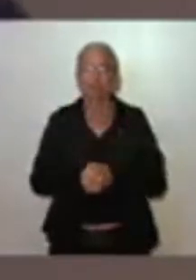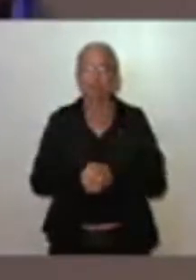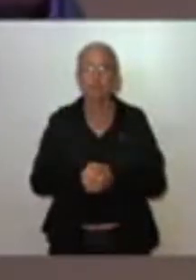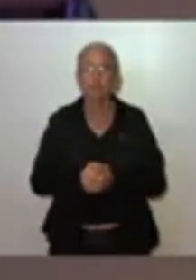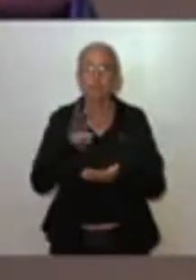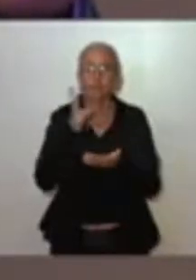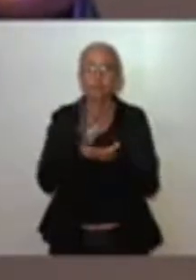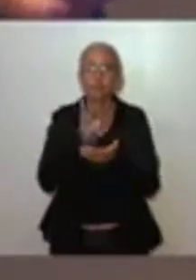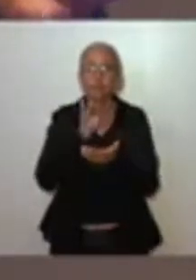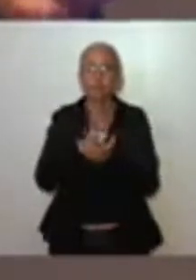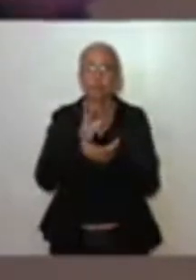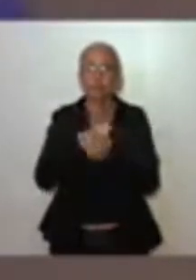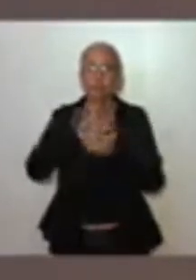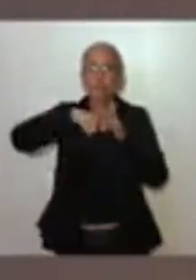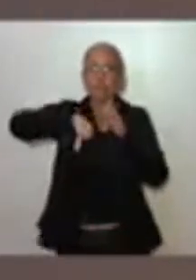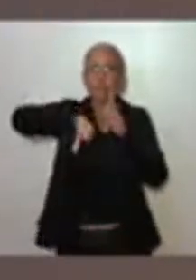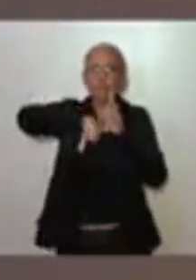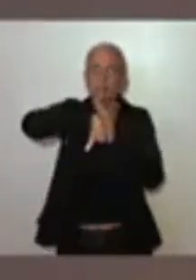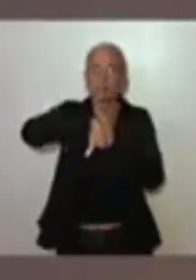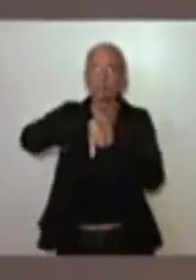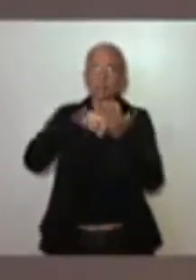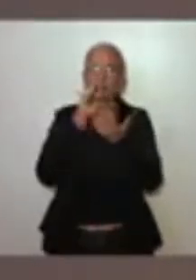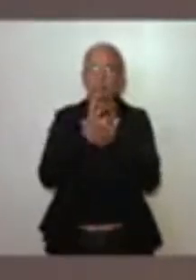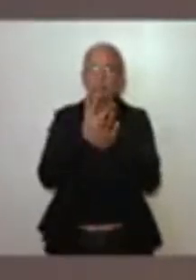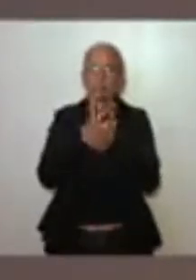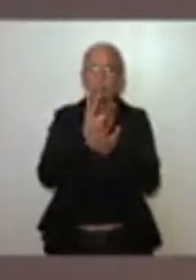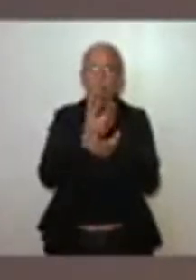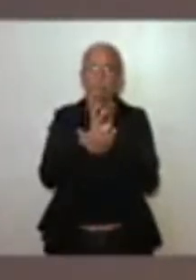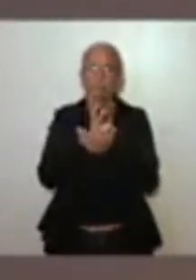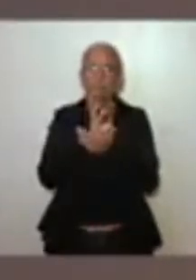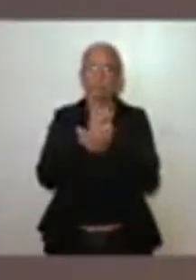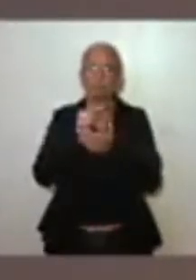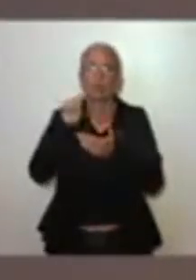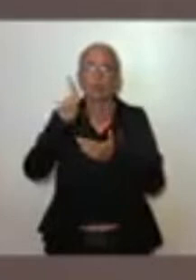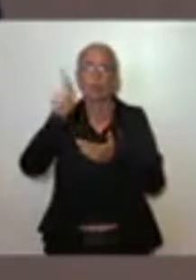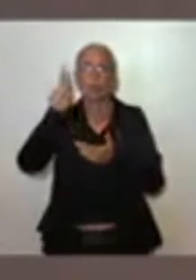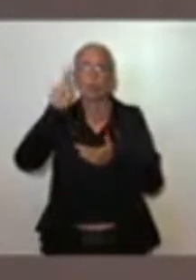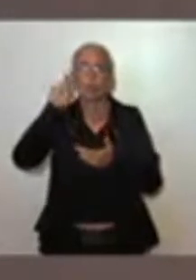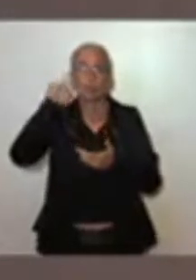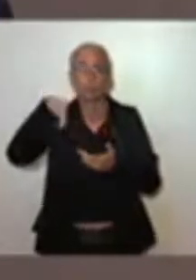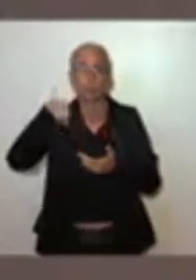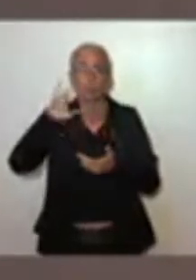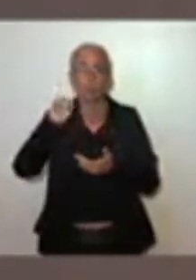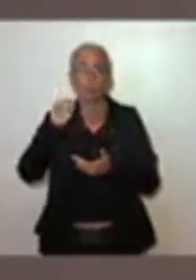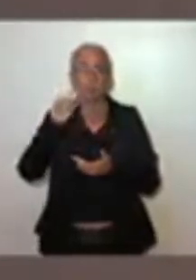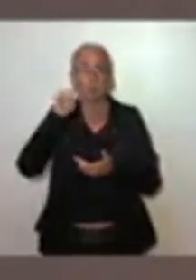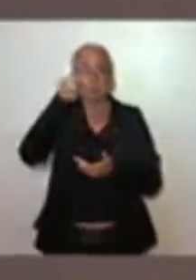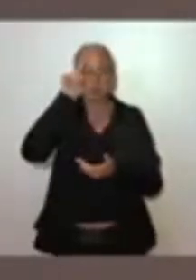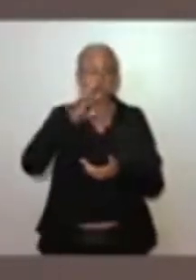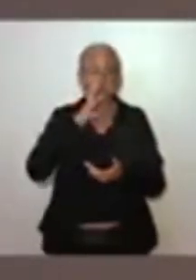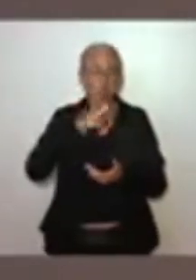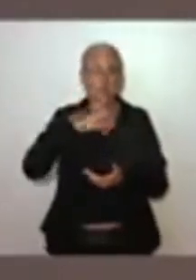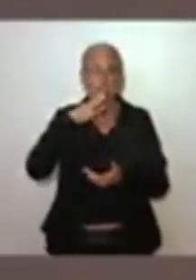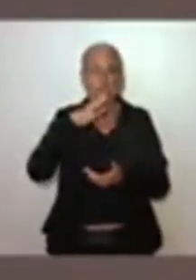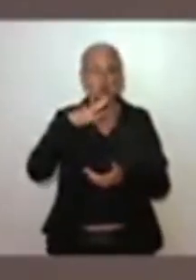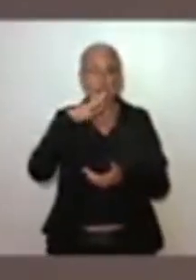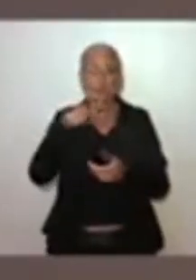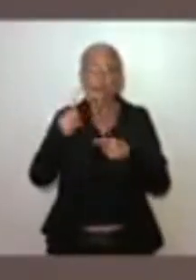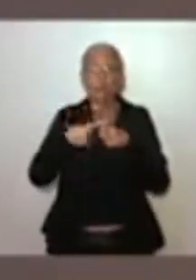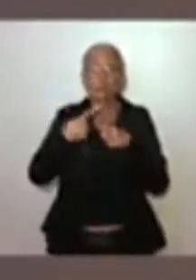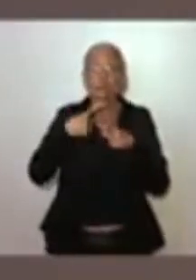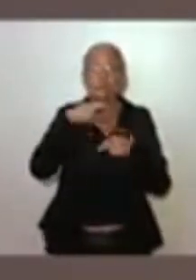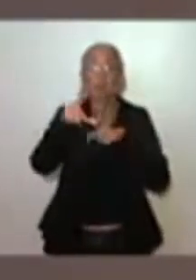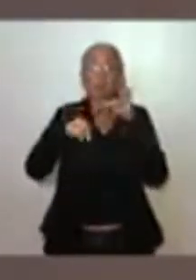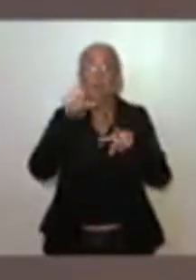perpetuar discriminações ao para a cidade dos algoritmos que você não sabe exatamente Por que que eles estão decidindo daquela